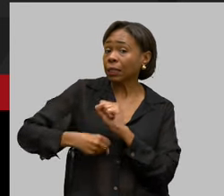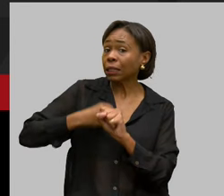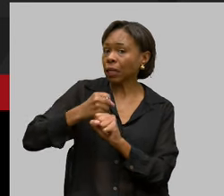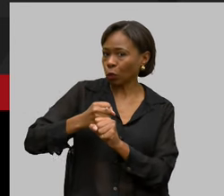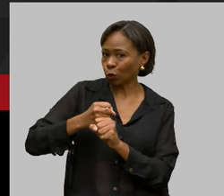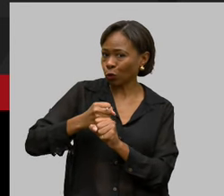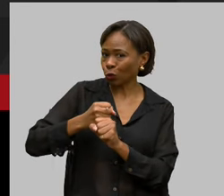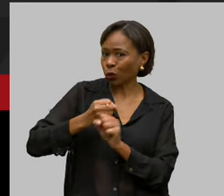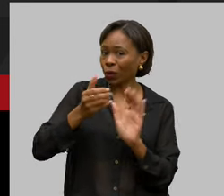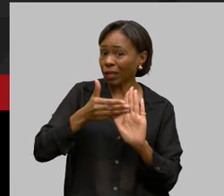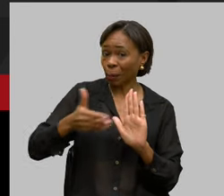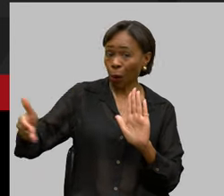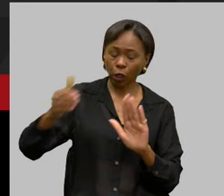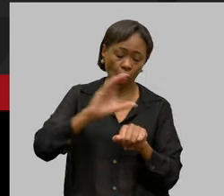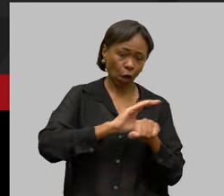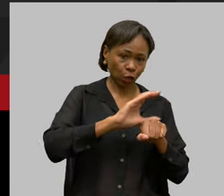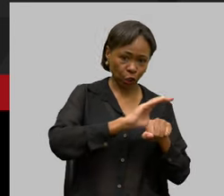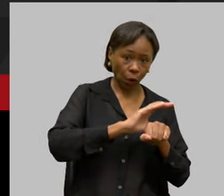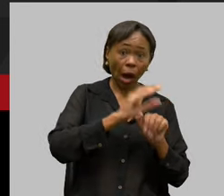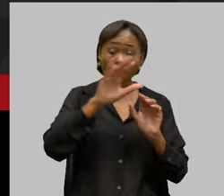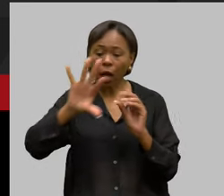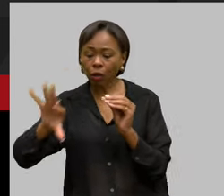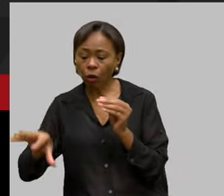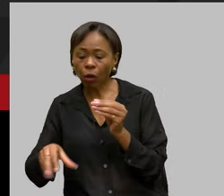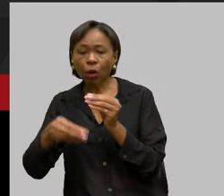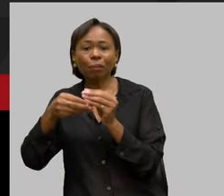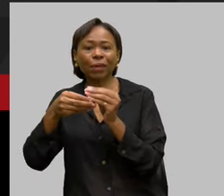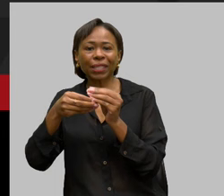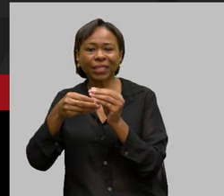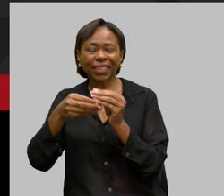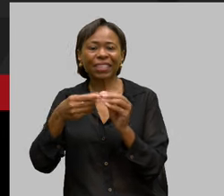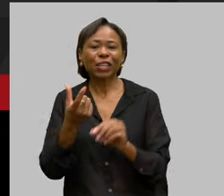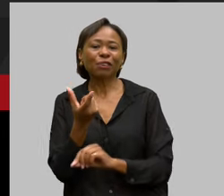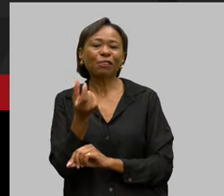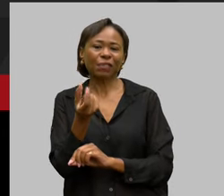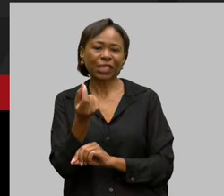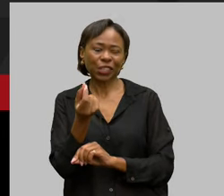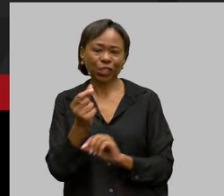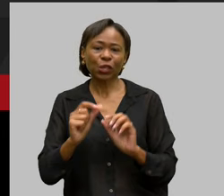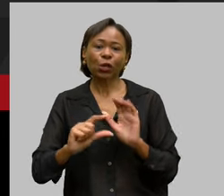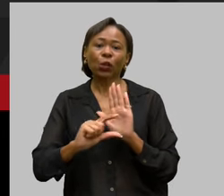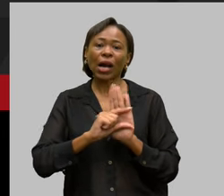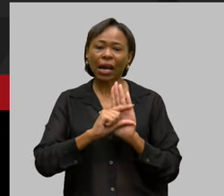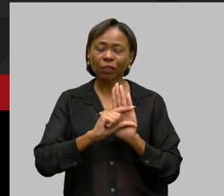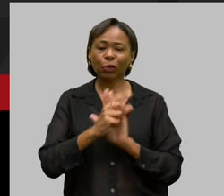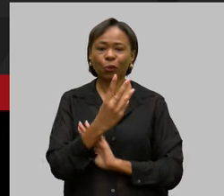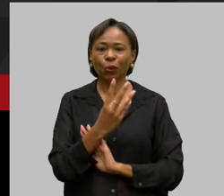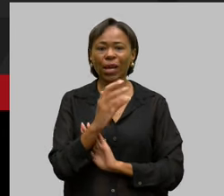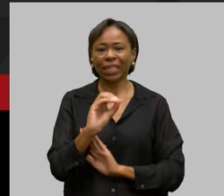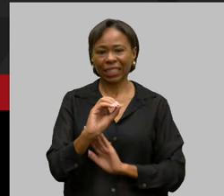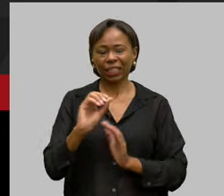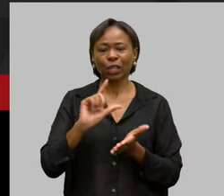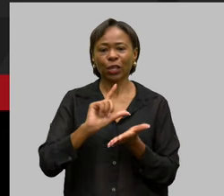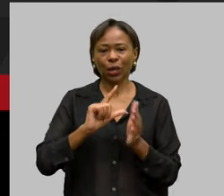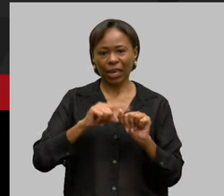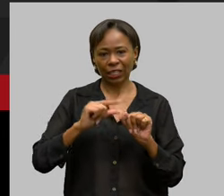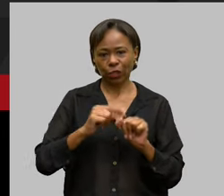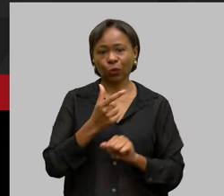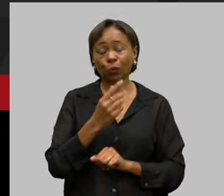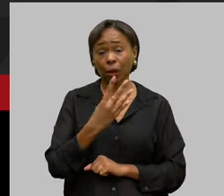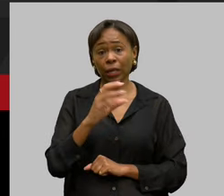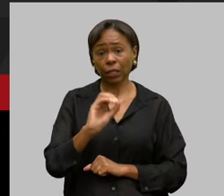constitucional 20 trazendo Aí sim pela primeira vez já no capot do artigo 40 que os rpps deveriam observar